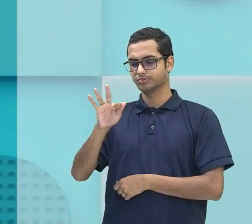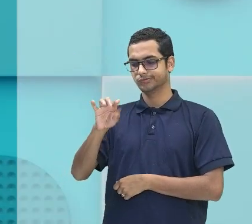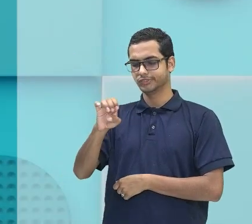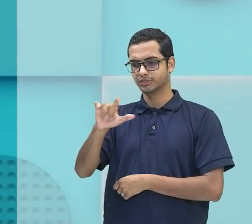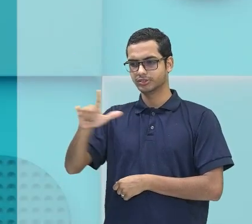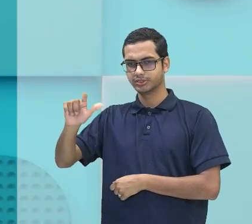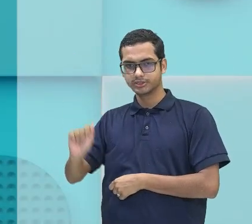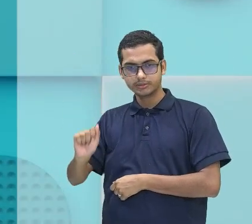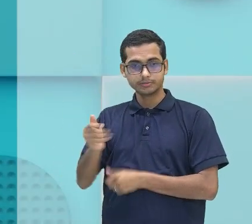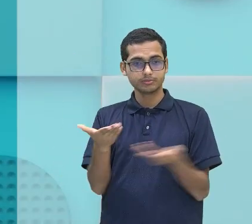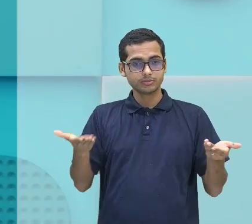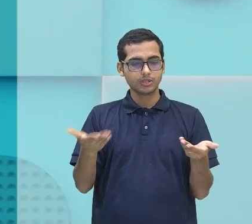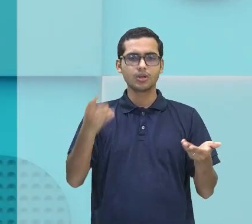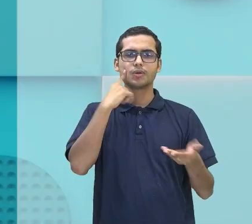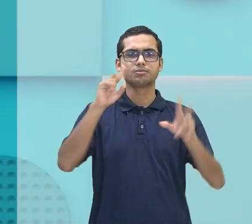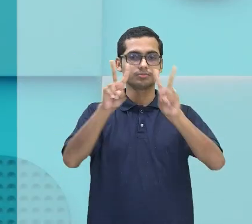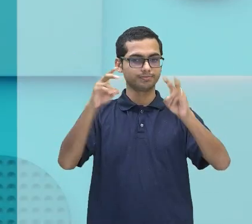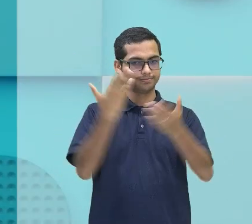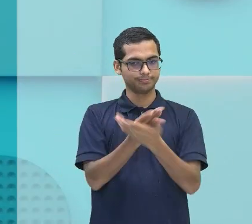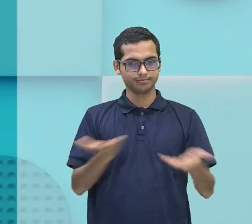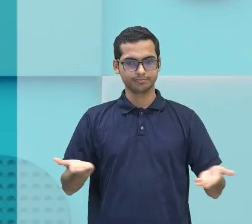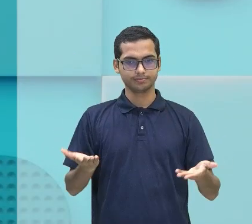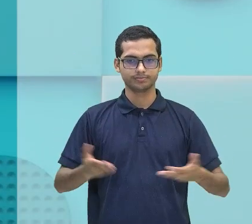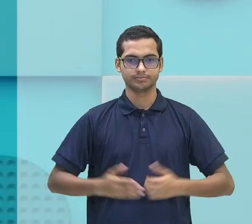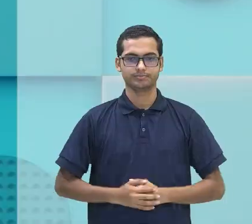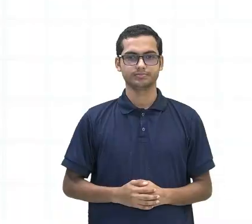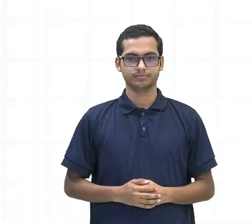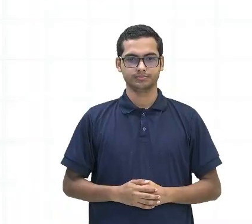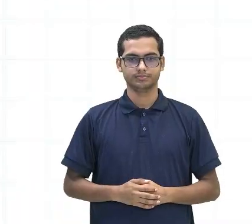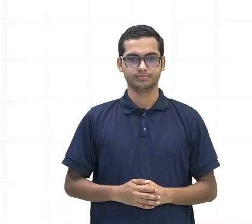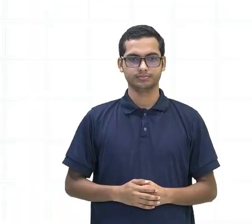vocês agora para a gente ver qual é o conteúdo da nossa aula.